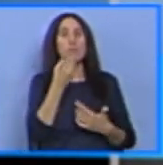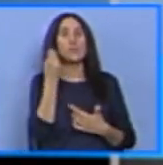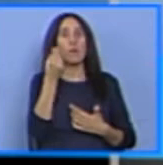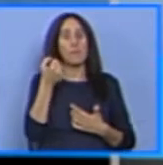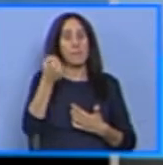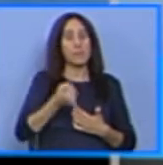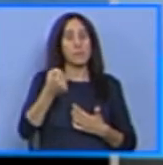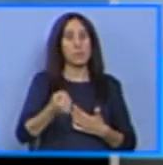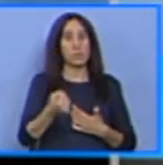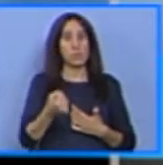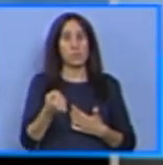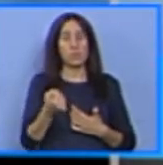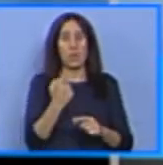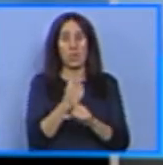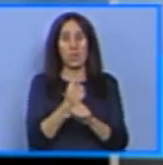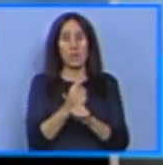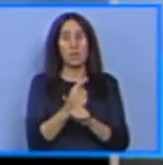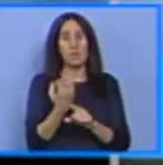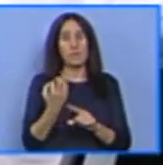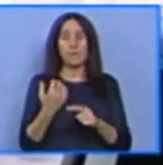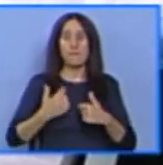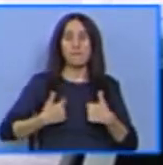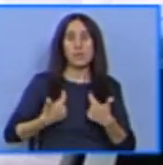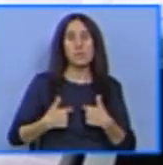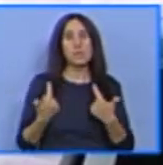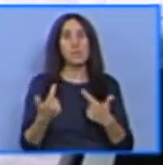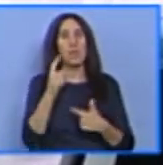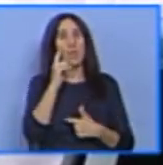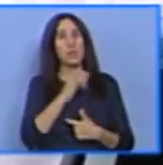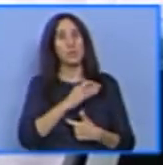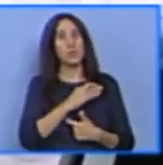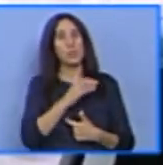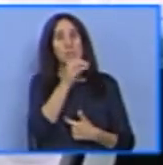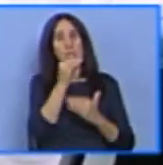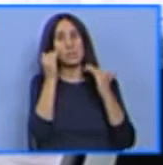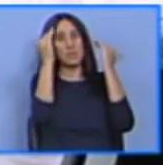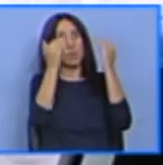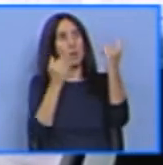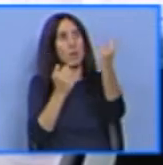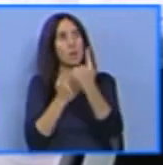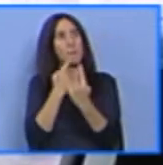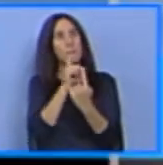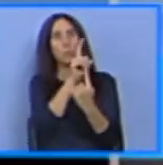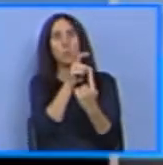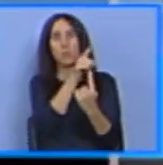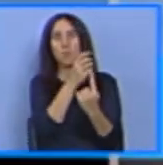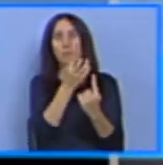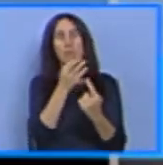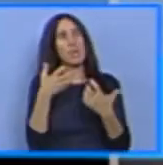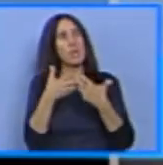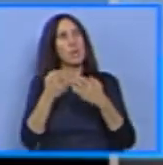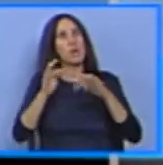das poucas coisas que eles, por sua iniciativa, perguntam à tal senhora que vem do céu. Portanto, perguntam exatamente isso: quando é que acaba a guerra? É a